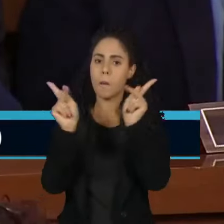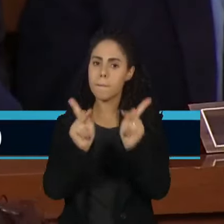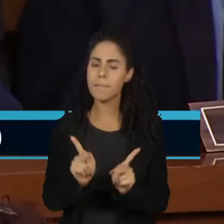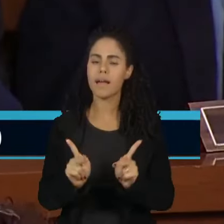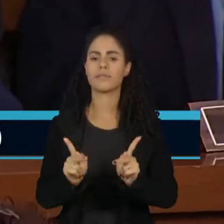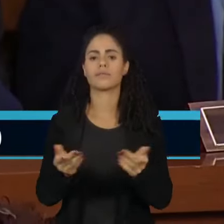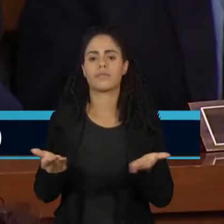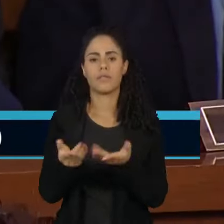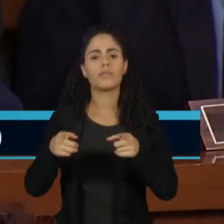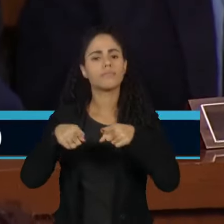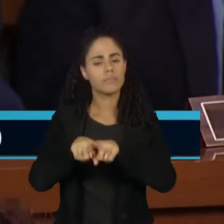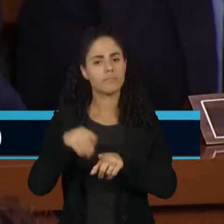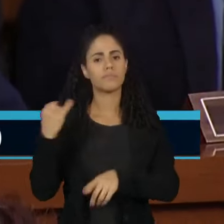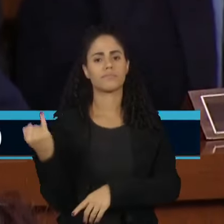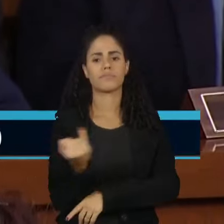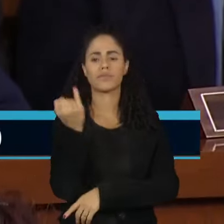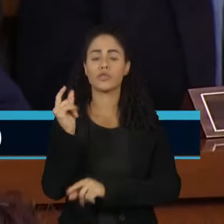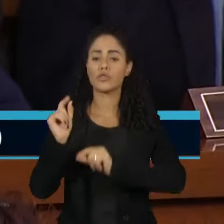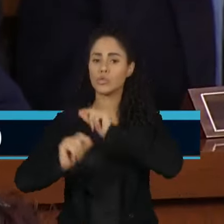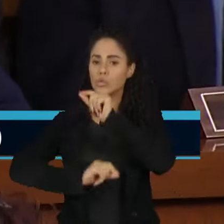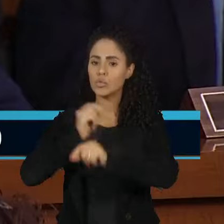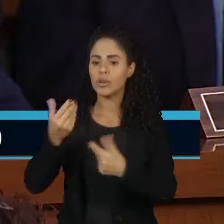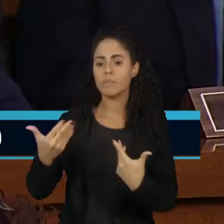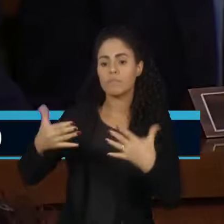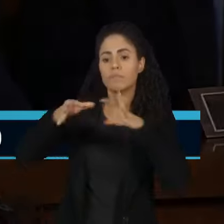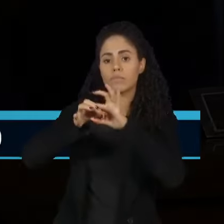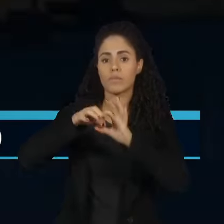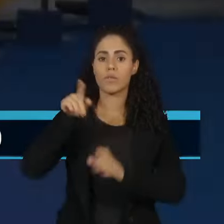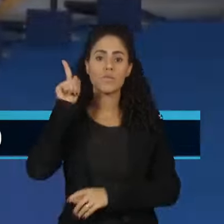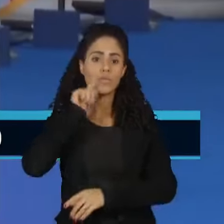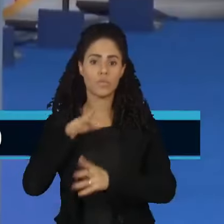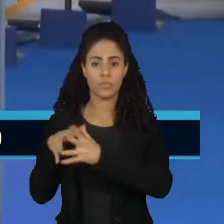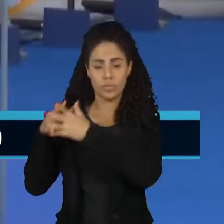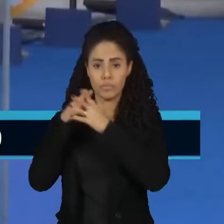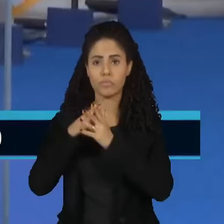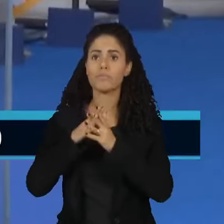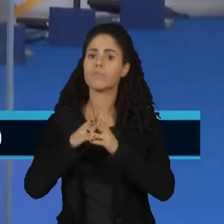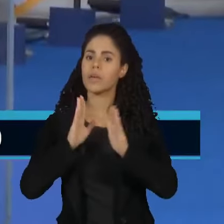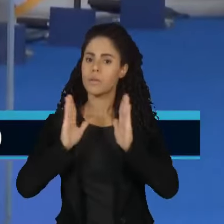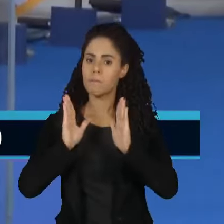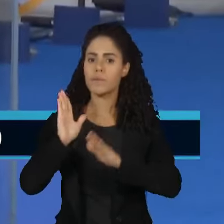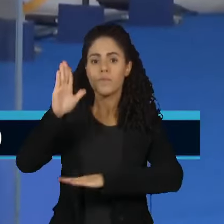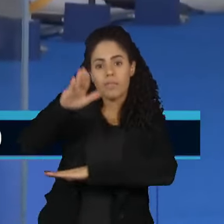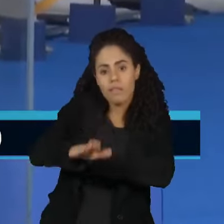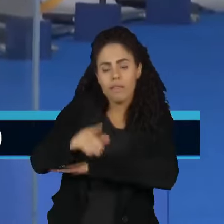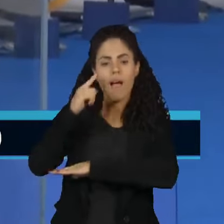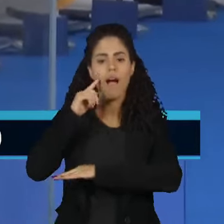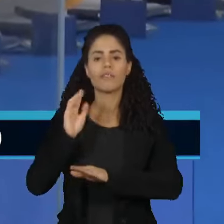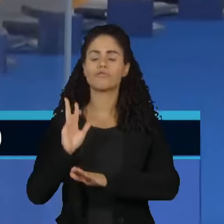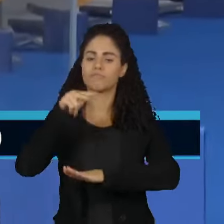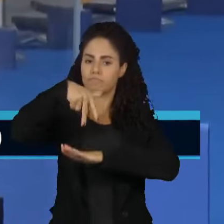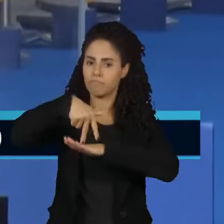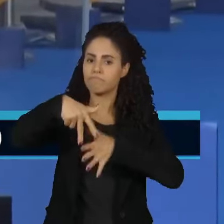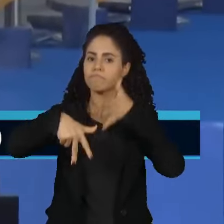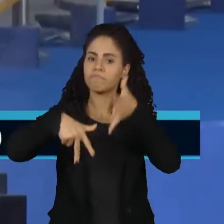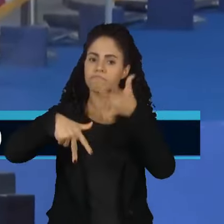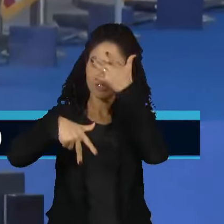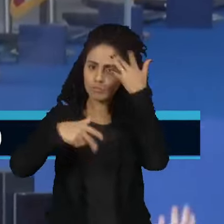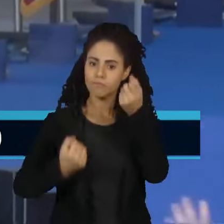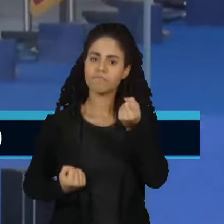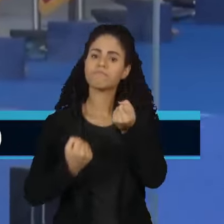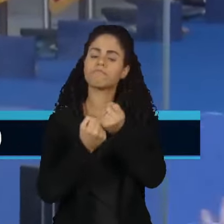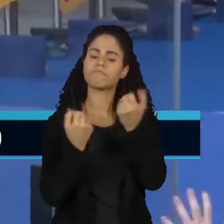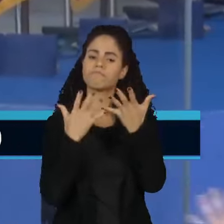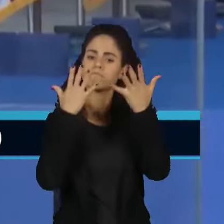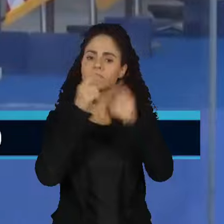governo e falou da importância de unificar o país. Durante a tarde, ela discursou para seus apoiadores,